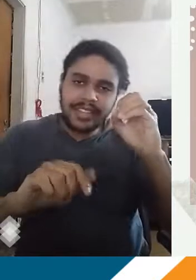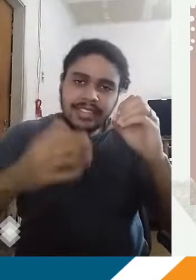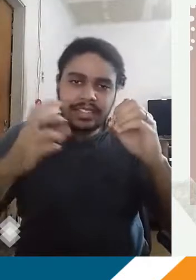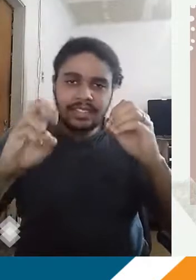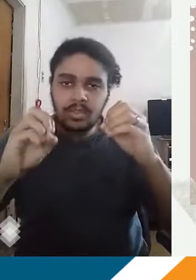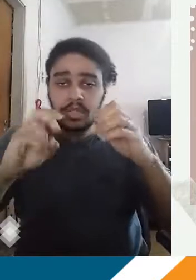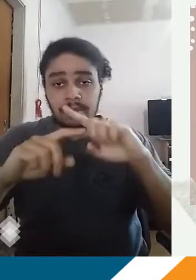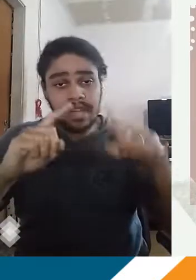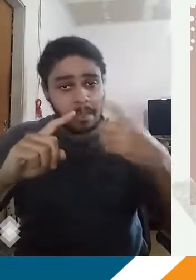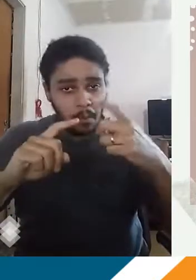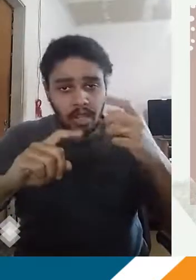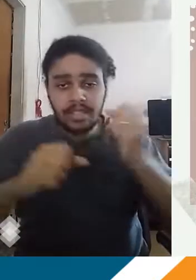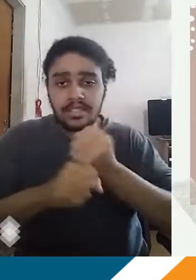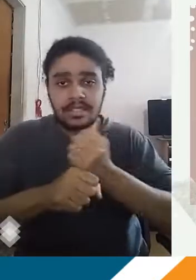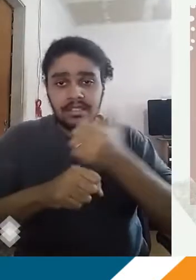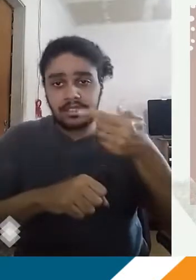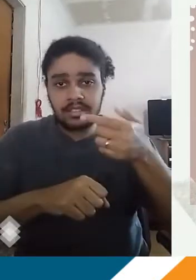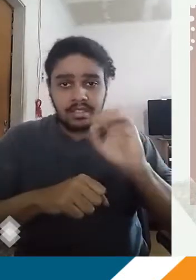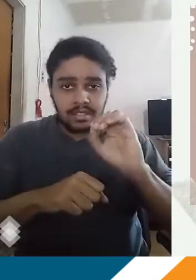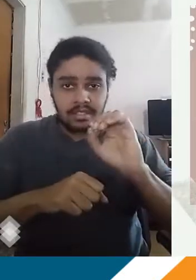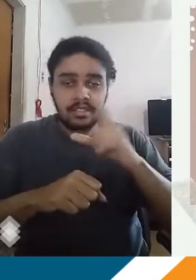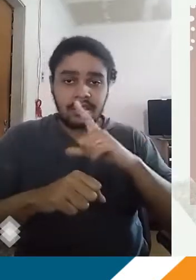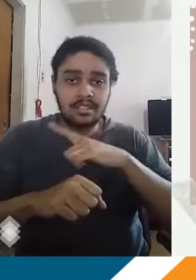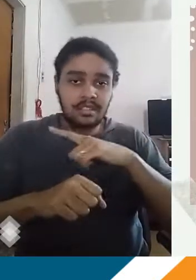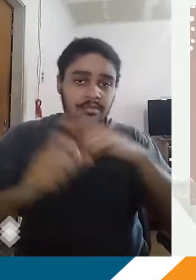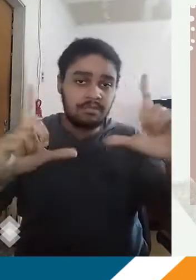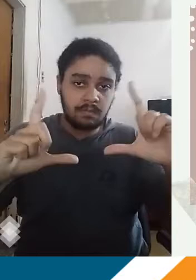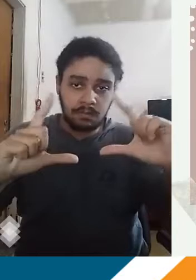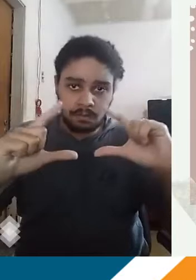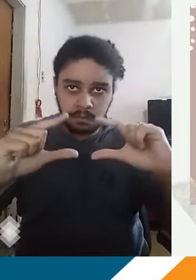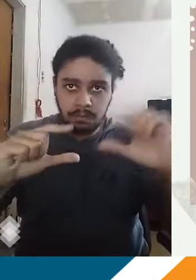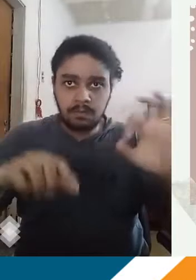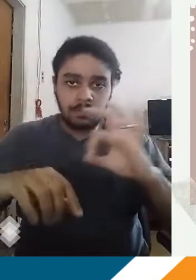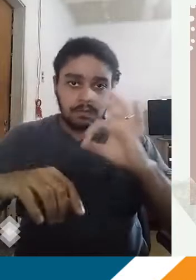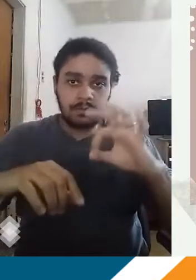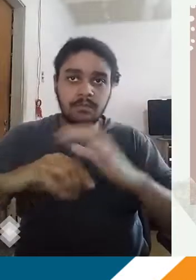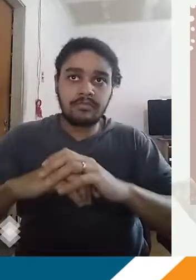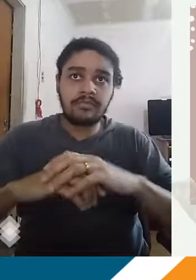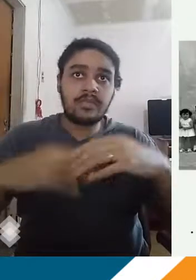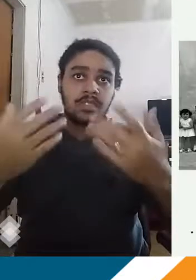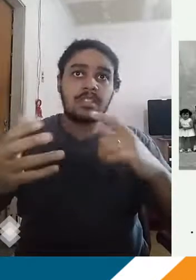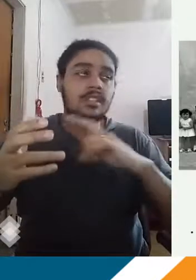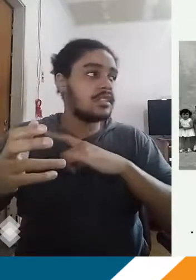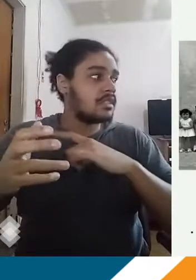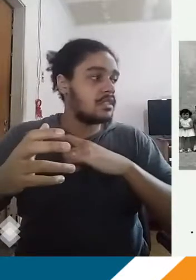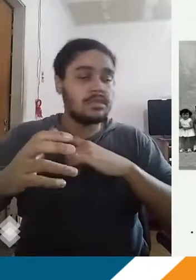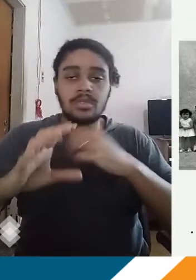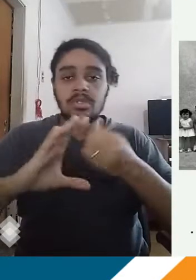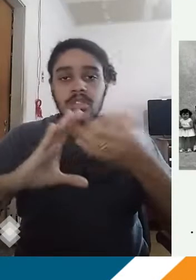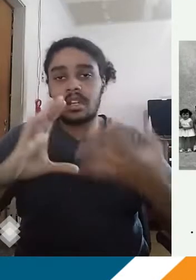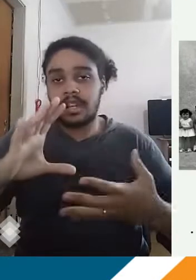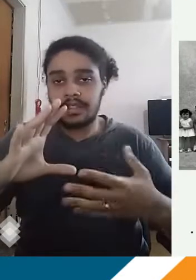e 50, um aumento, mas logo depois dos anos 70, tivemos uma derrocada dessa taxa. Assim